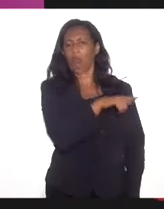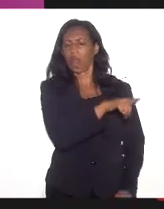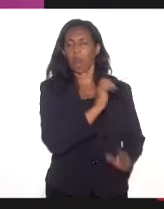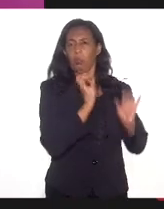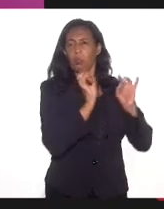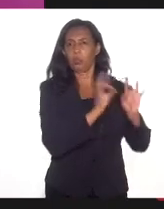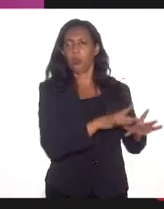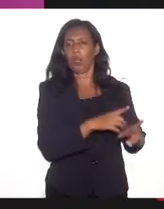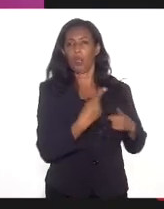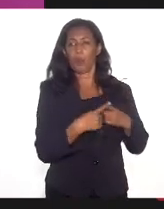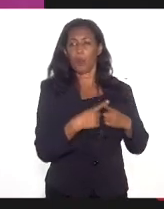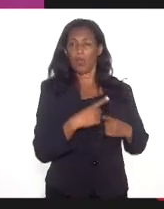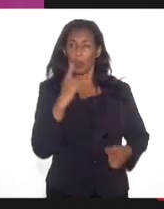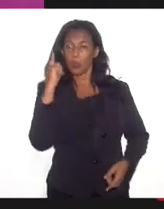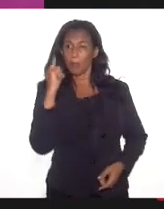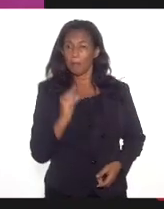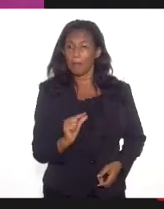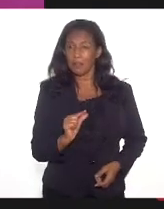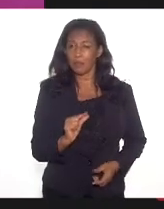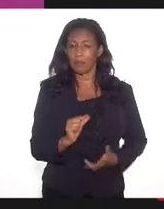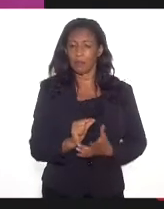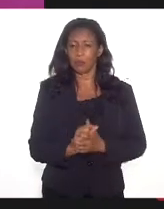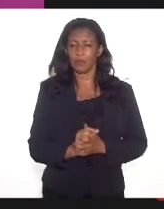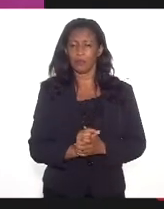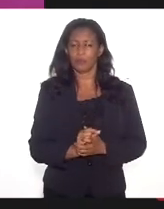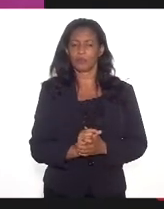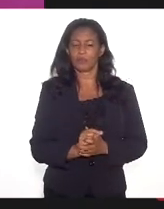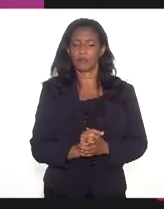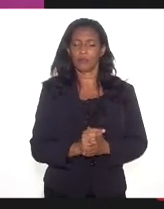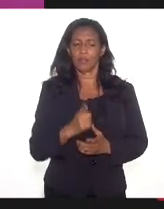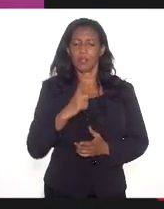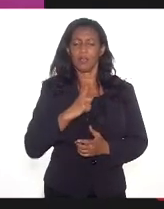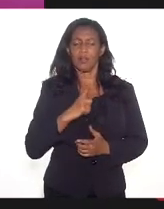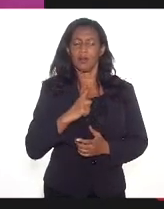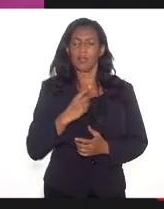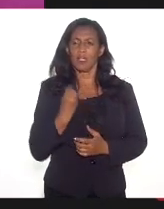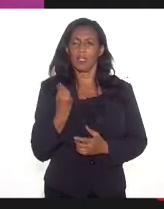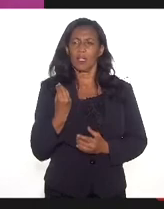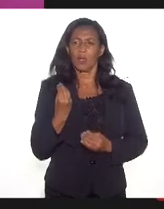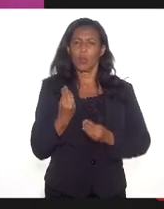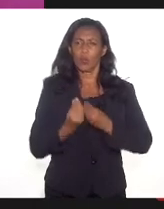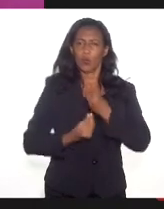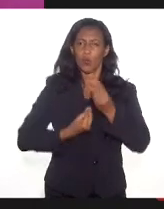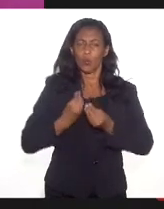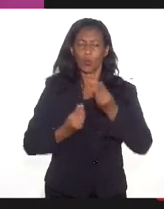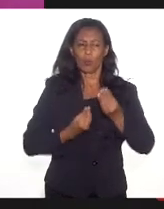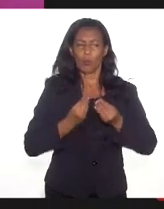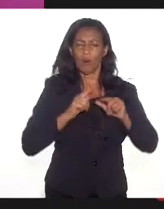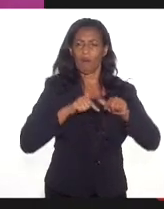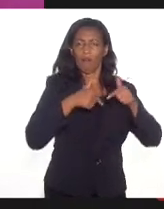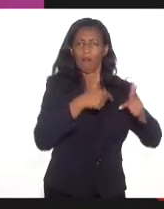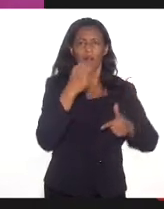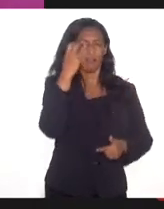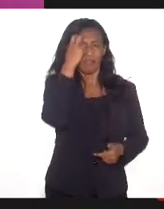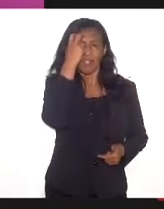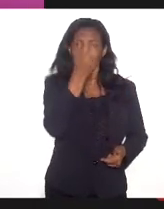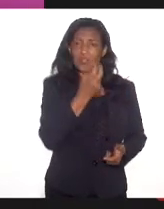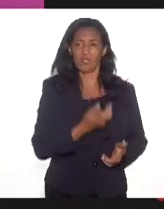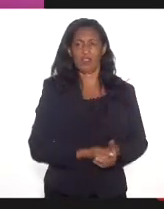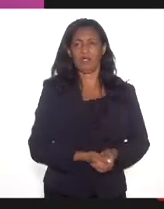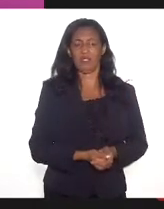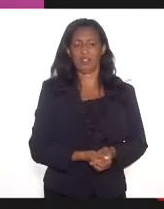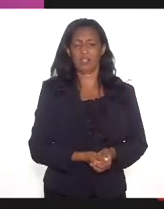no mínimo deputada Renata uma uma atuação com inteligência não vão